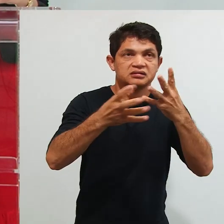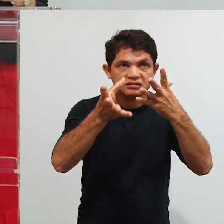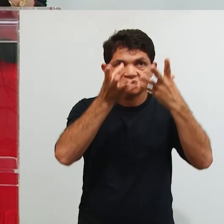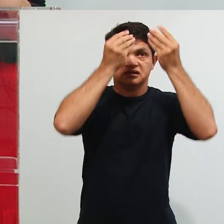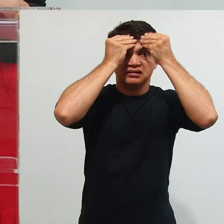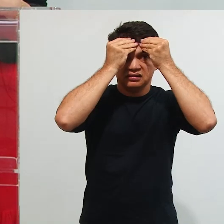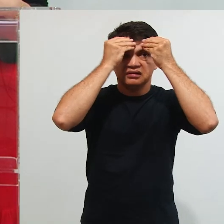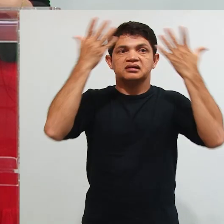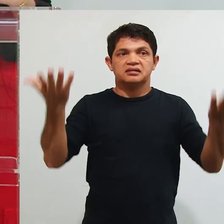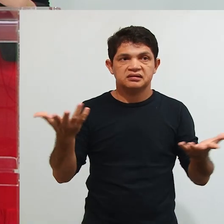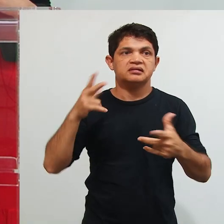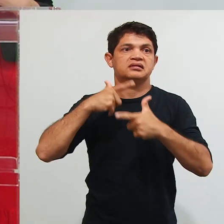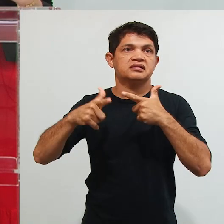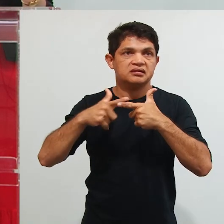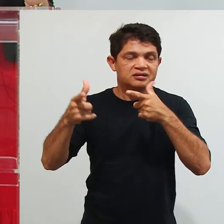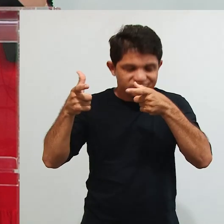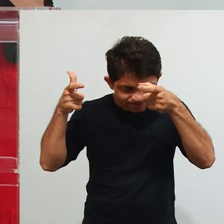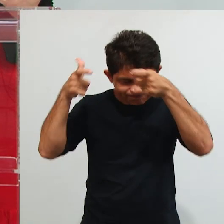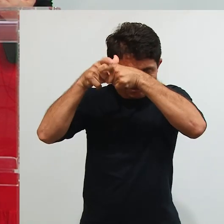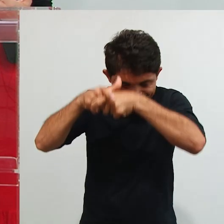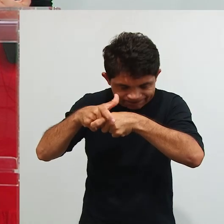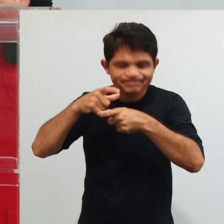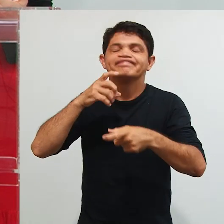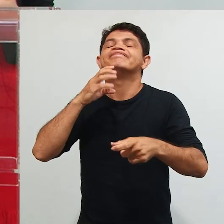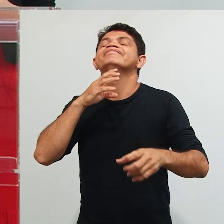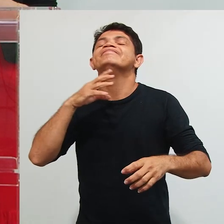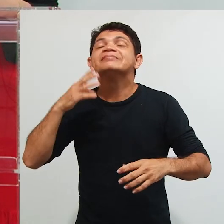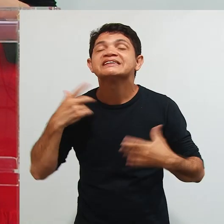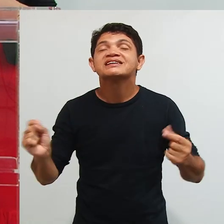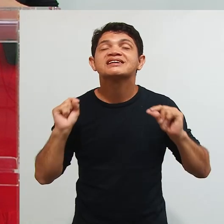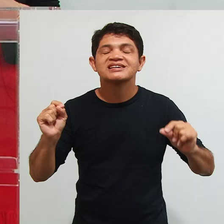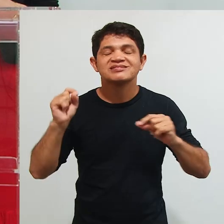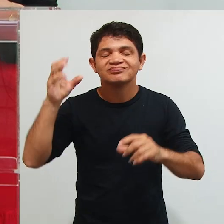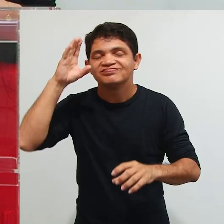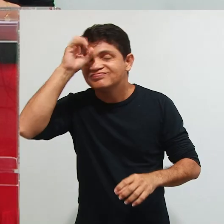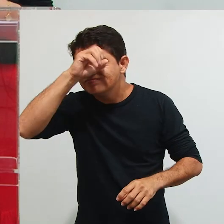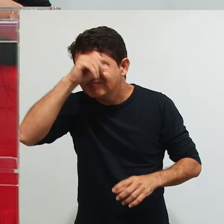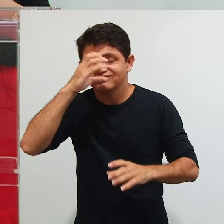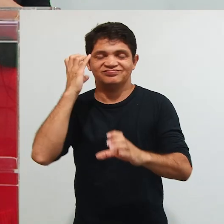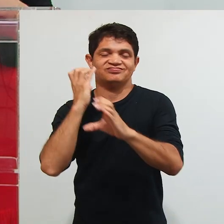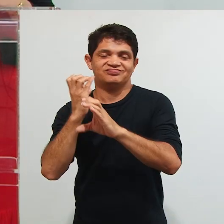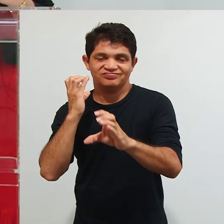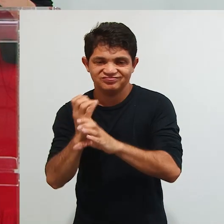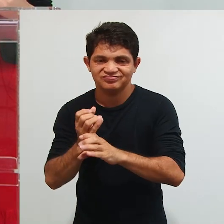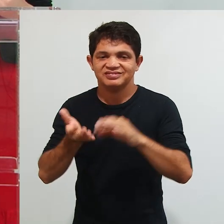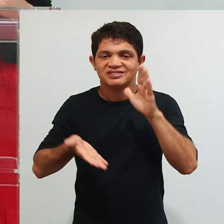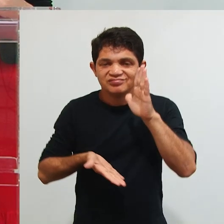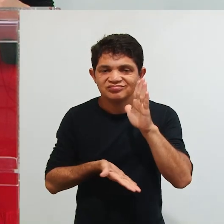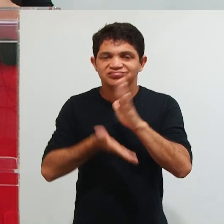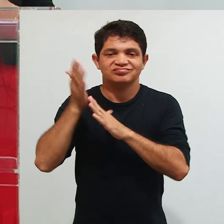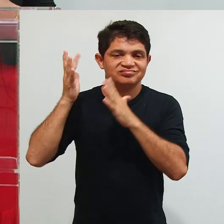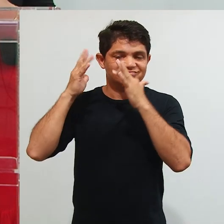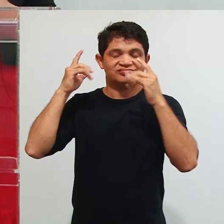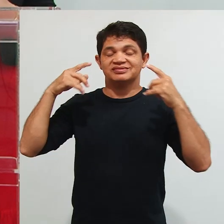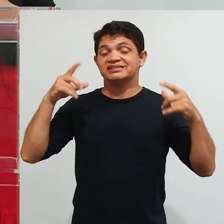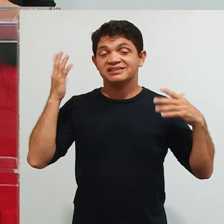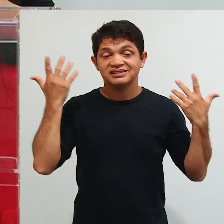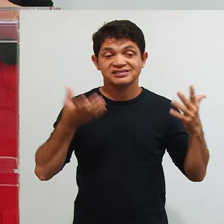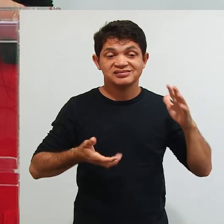essa criança pode, então, estar com uma dificuldade de aprendizagem. Dificuldade de aprendizagem que é passageira,